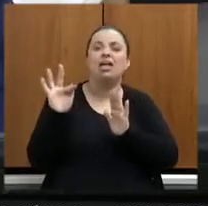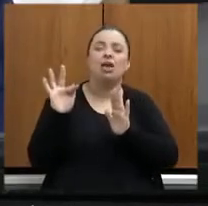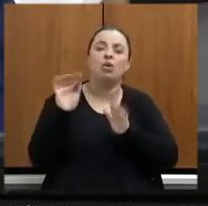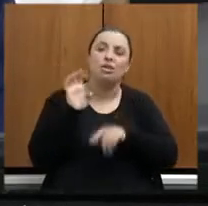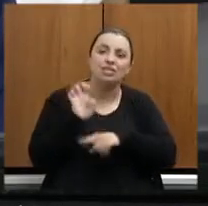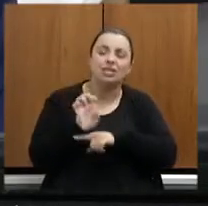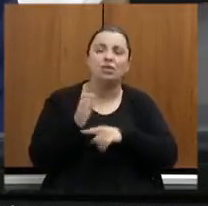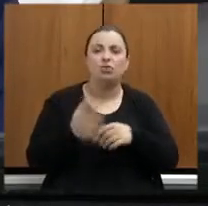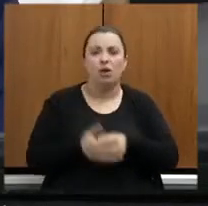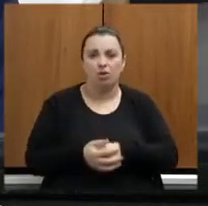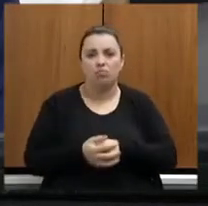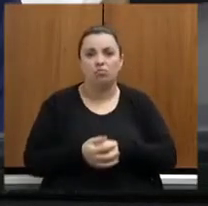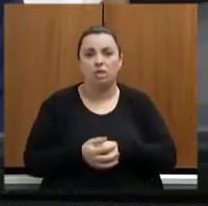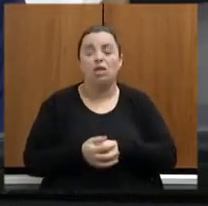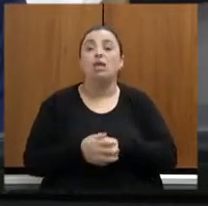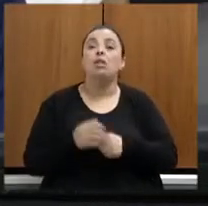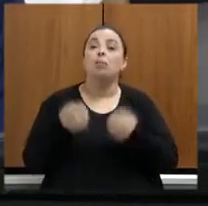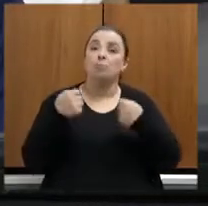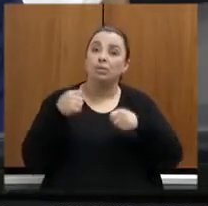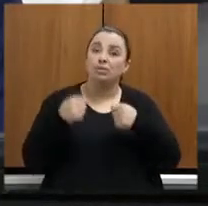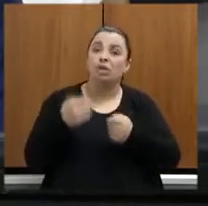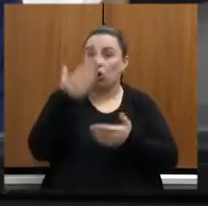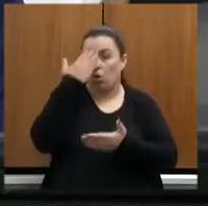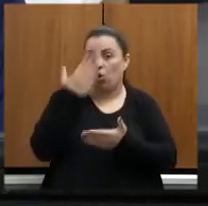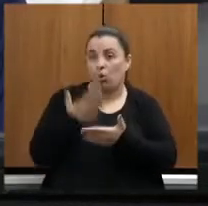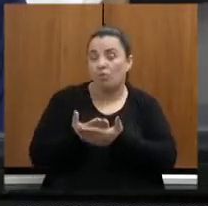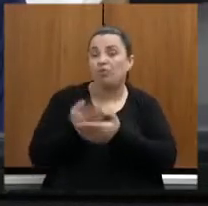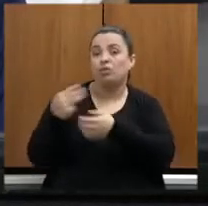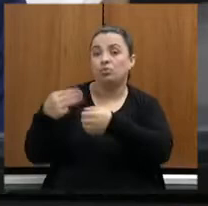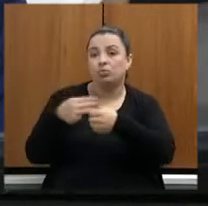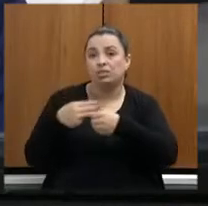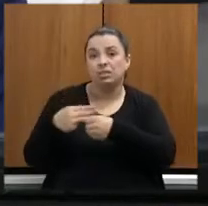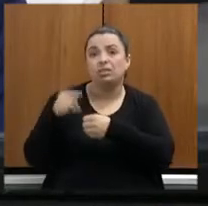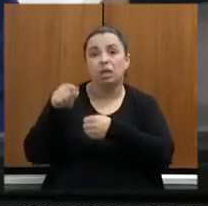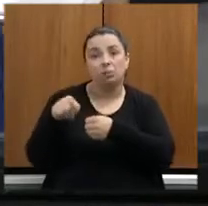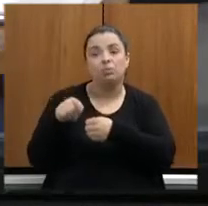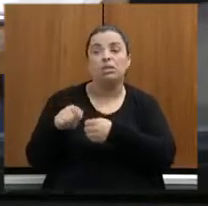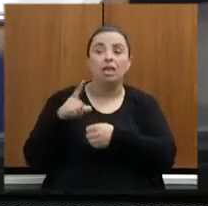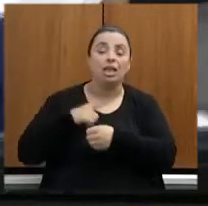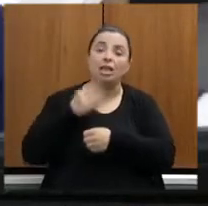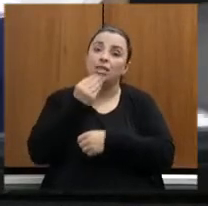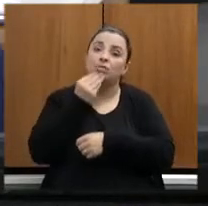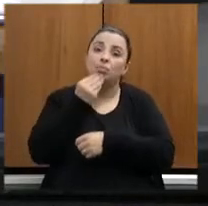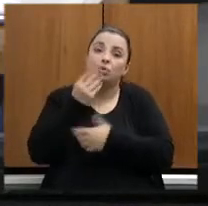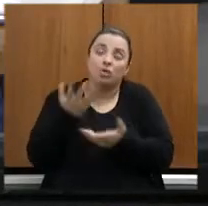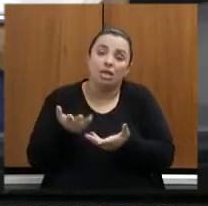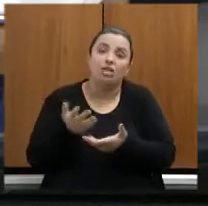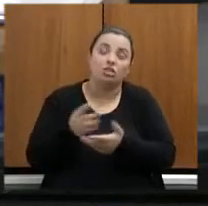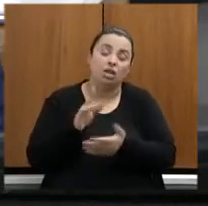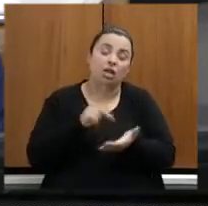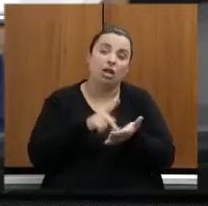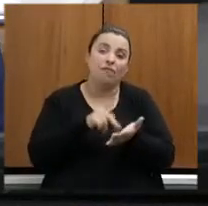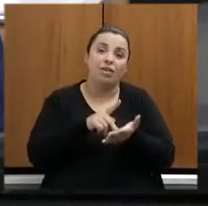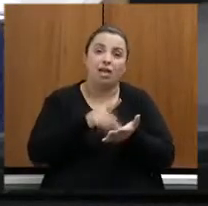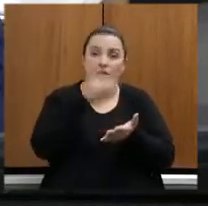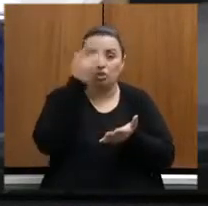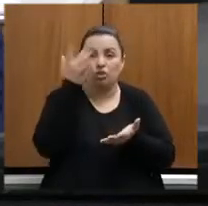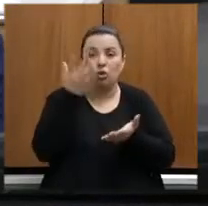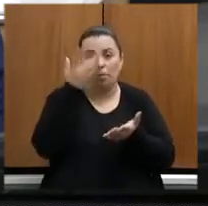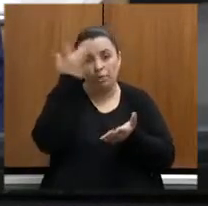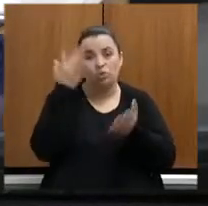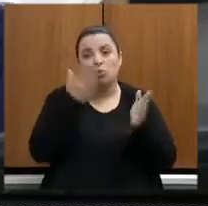que estão tendo essa oportunidade e o produtor vai ser com certeza o maior beneficiado com isso aí para poder ter o seu